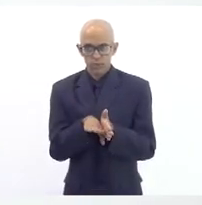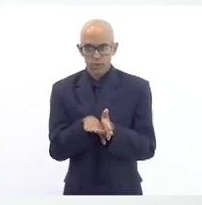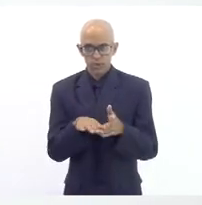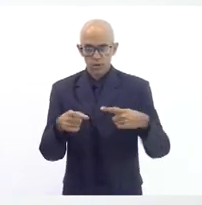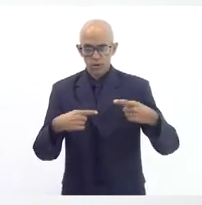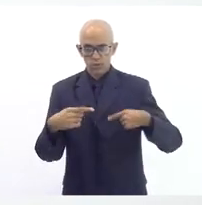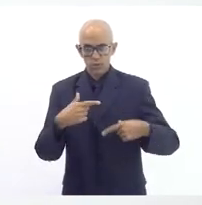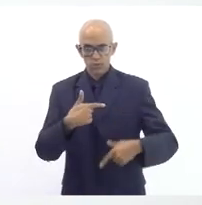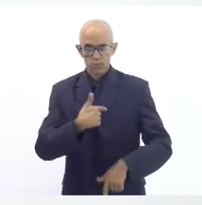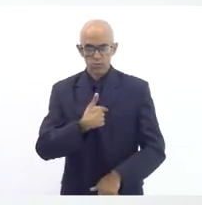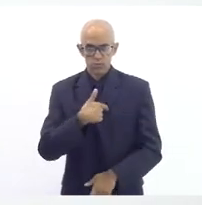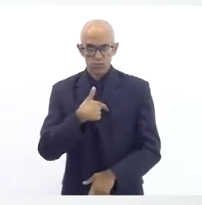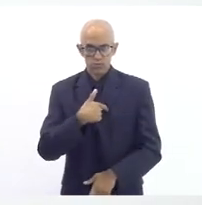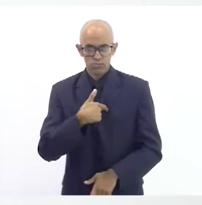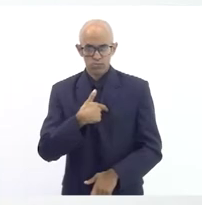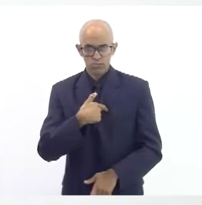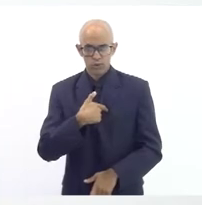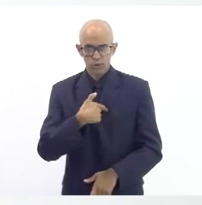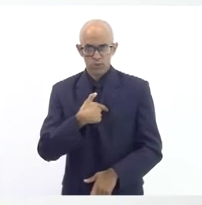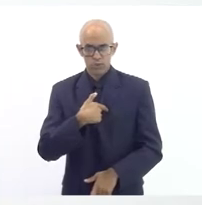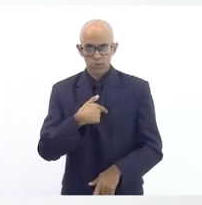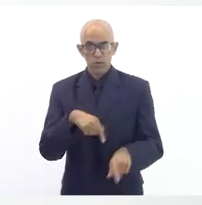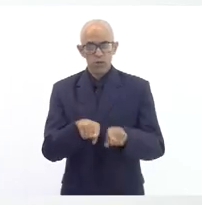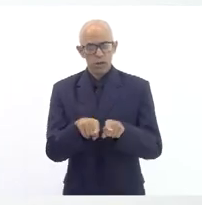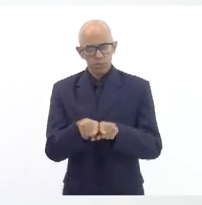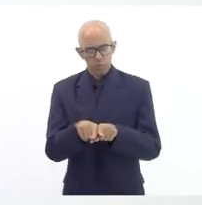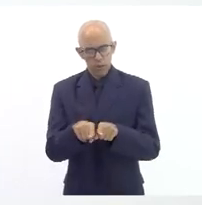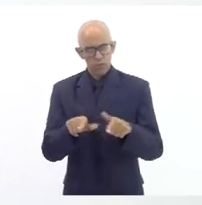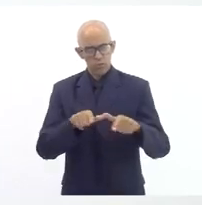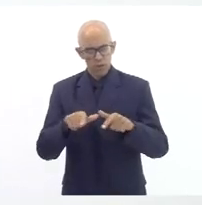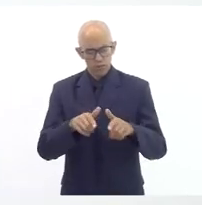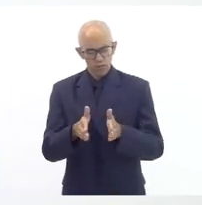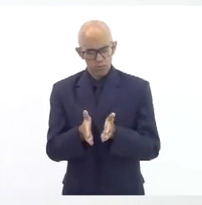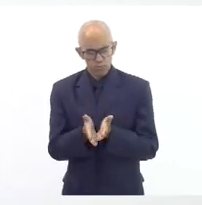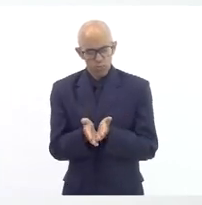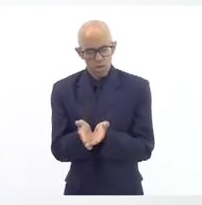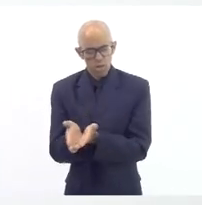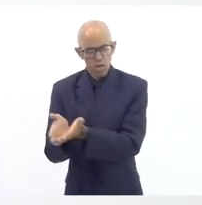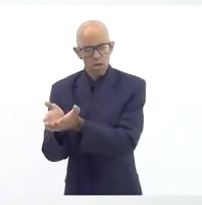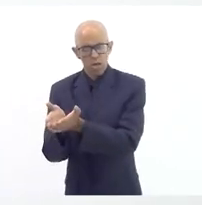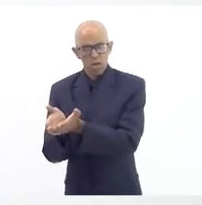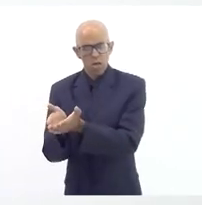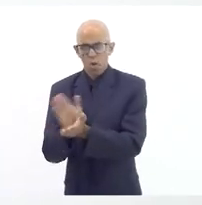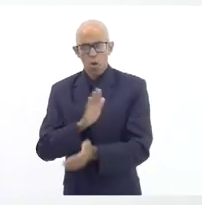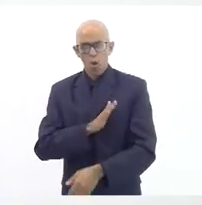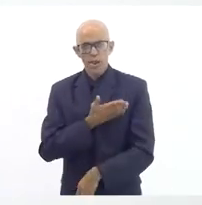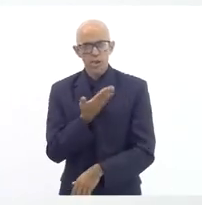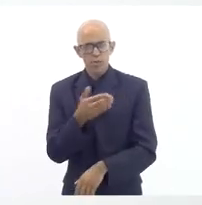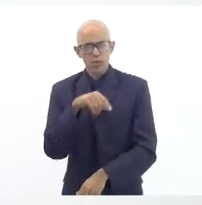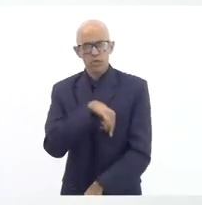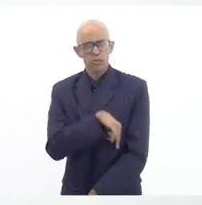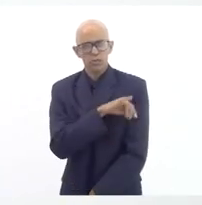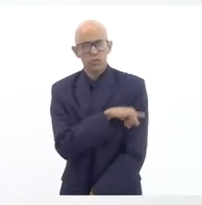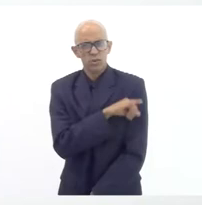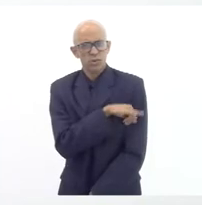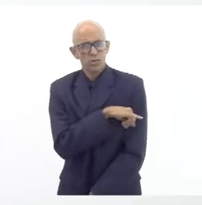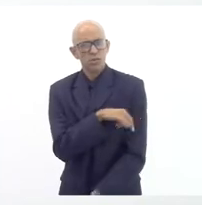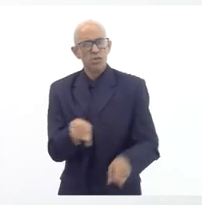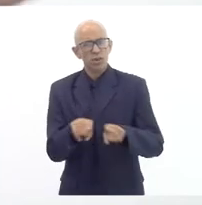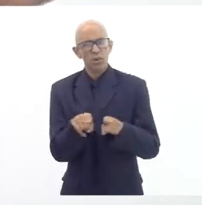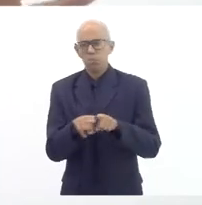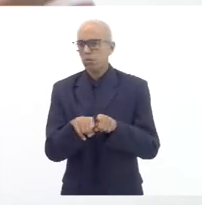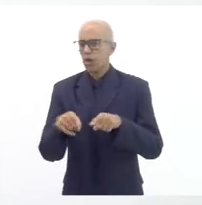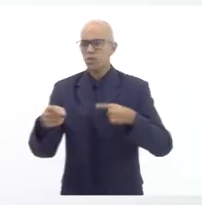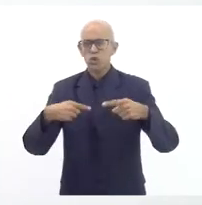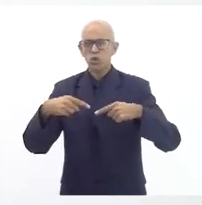Getransp. O serviço aquaviário, também uma tragédia no Rio de Janeiro, além das rodovias.